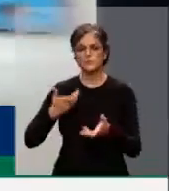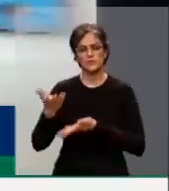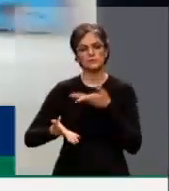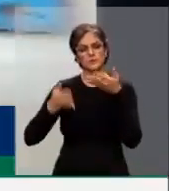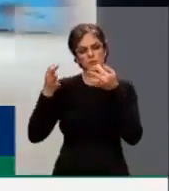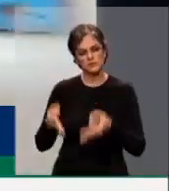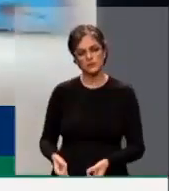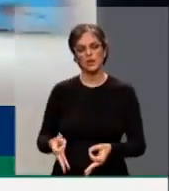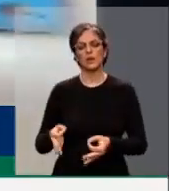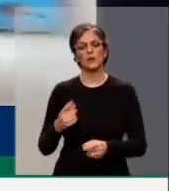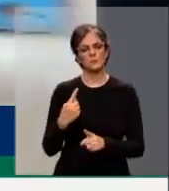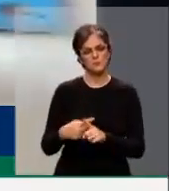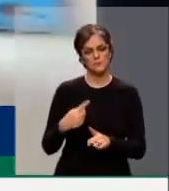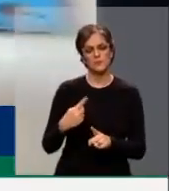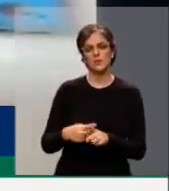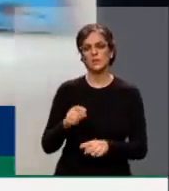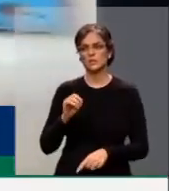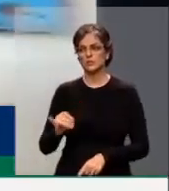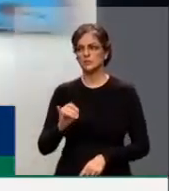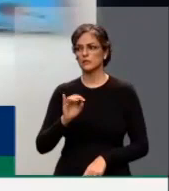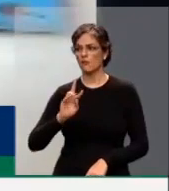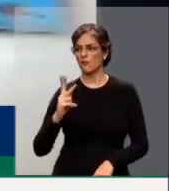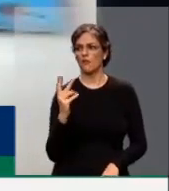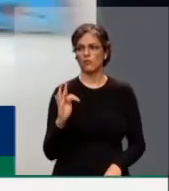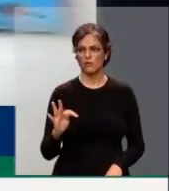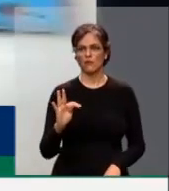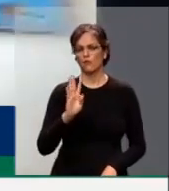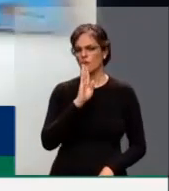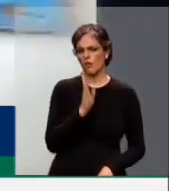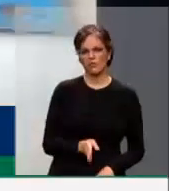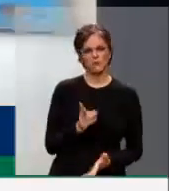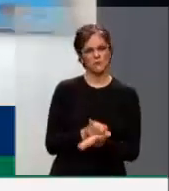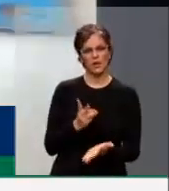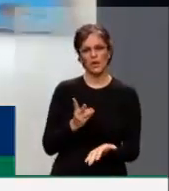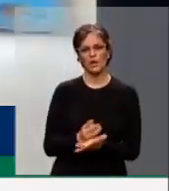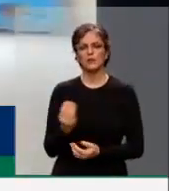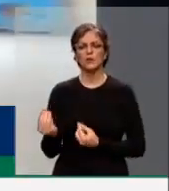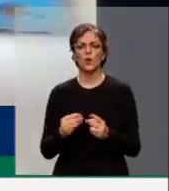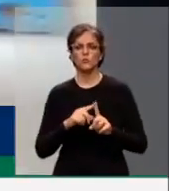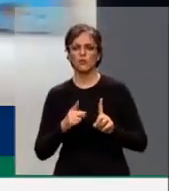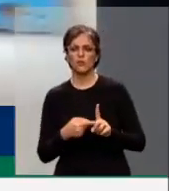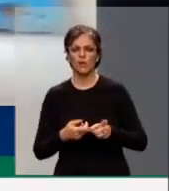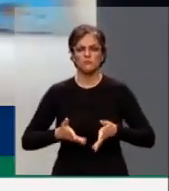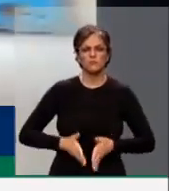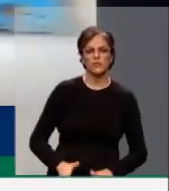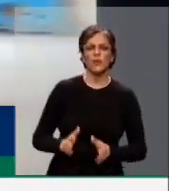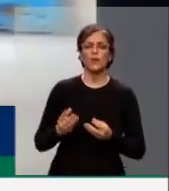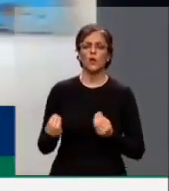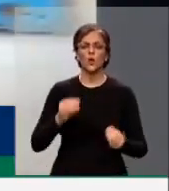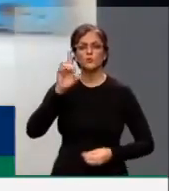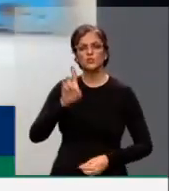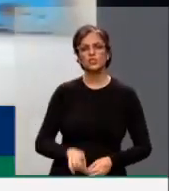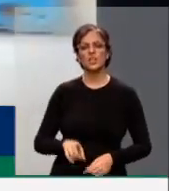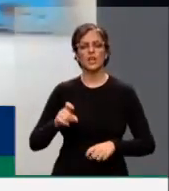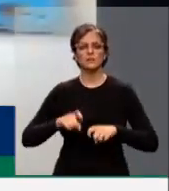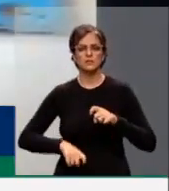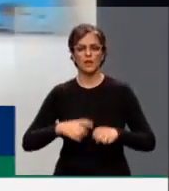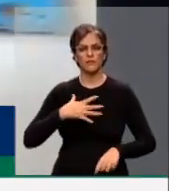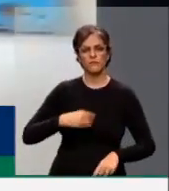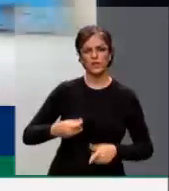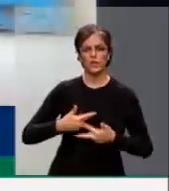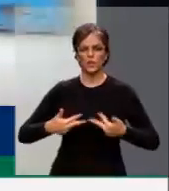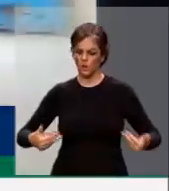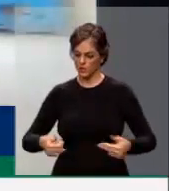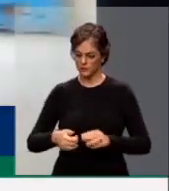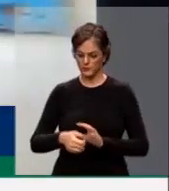mulheres heterossexuais, o processo de reprodutivo, né, dos direitos sexuais e reprodutivos,